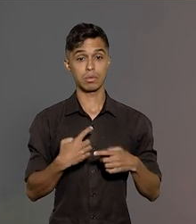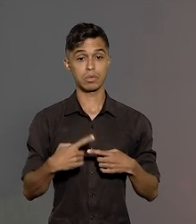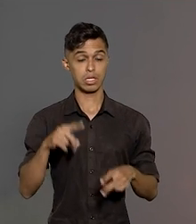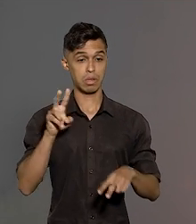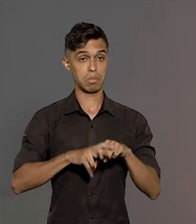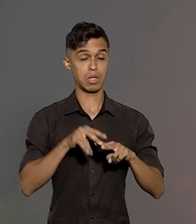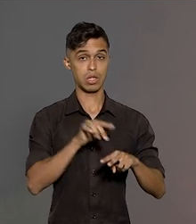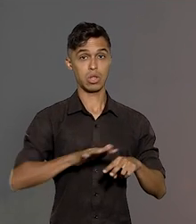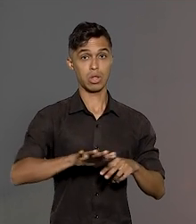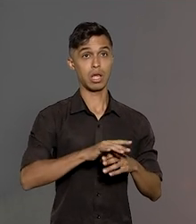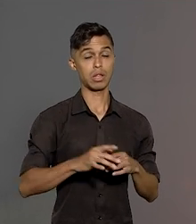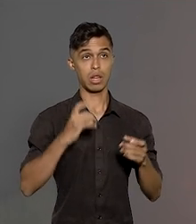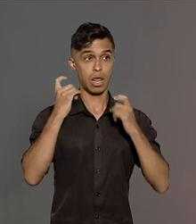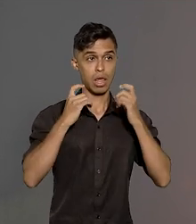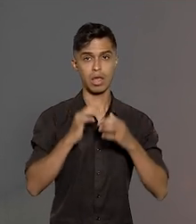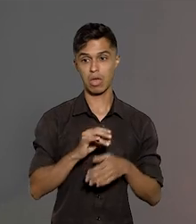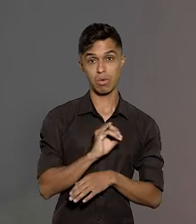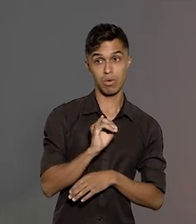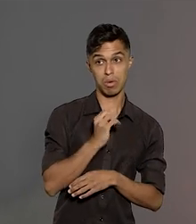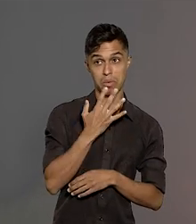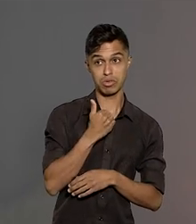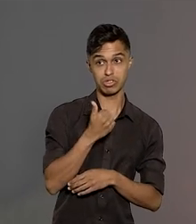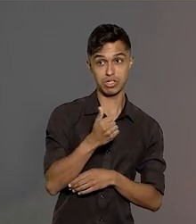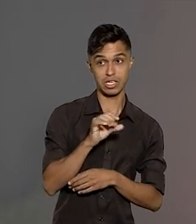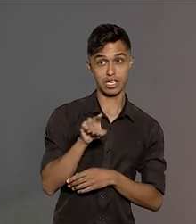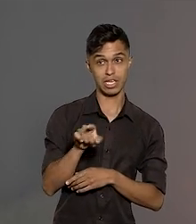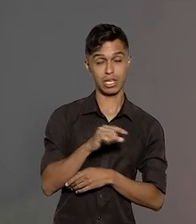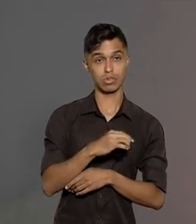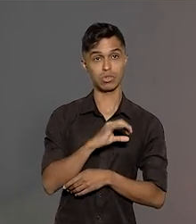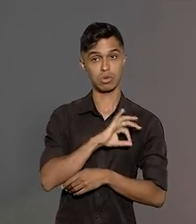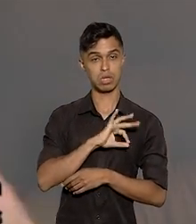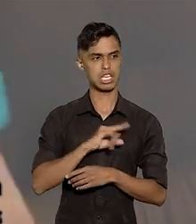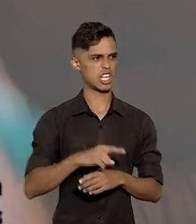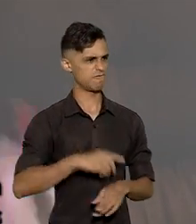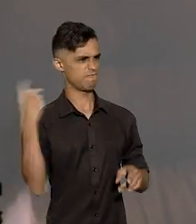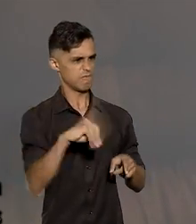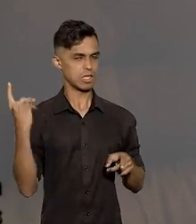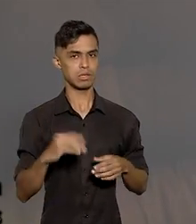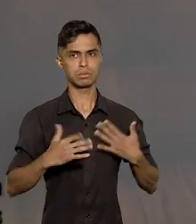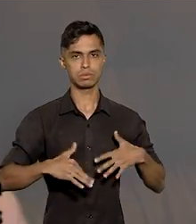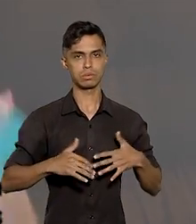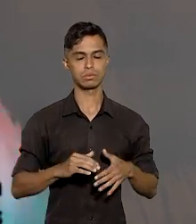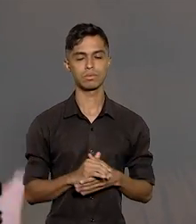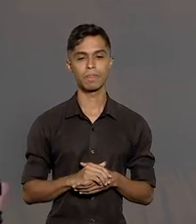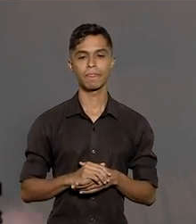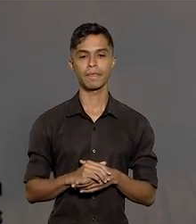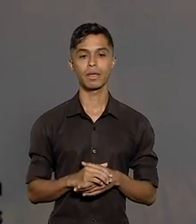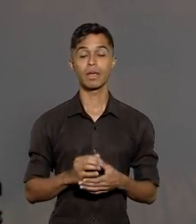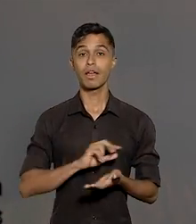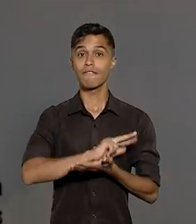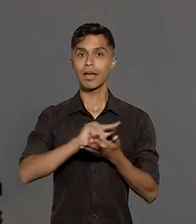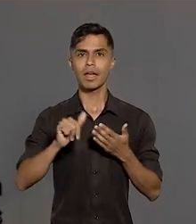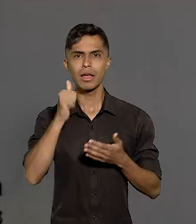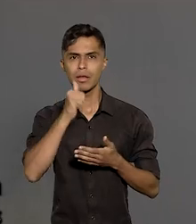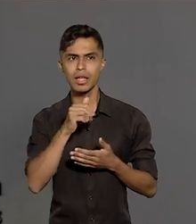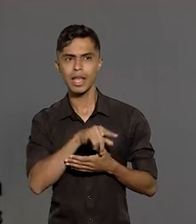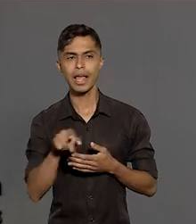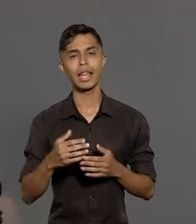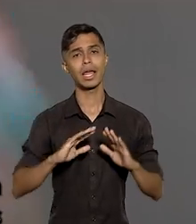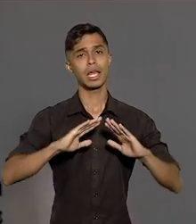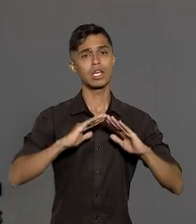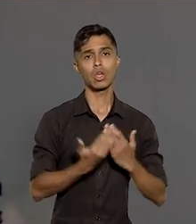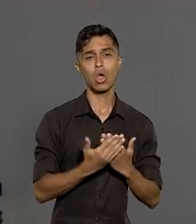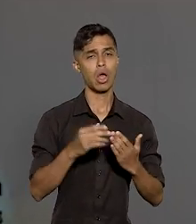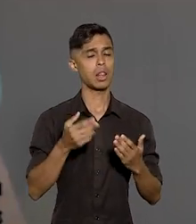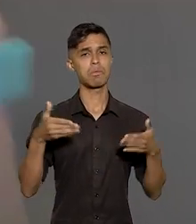daqui, cara maluco, os presos. Dava bom dia pro polícia, faltava bater na gente. A maioria delas são pessoas com baixa escolaridade, né?